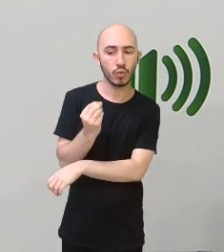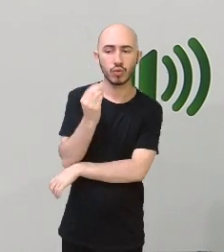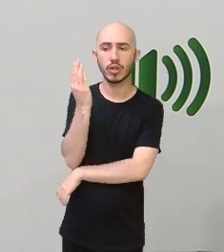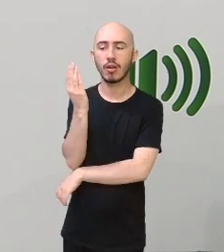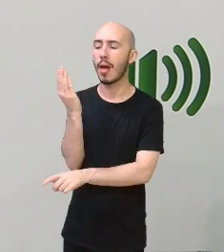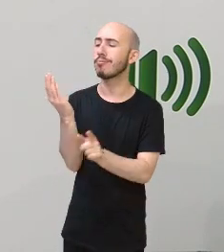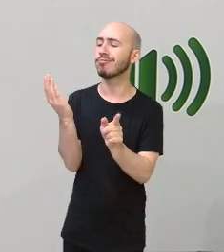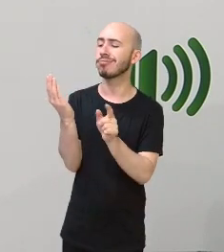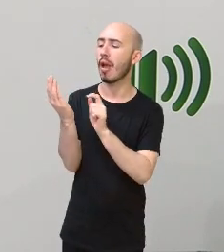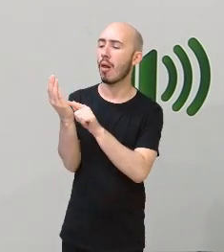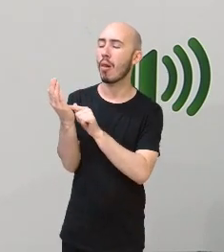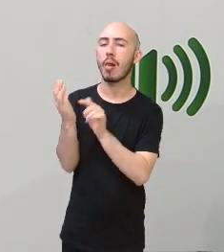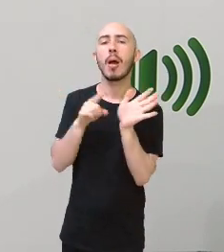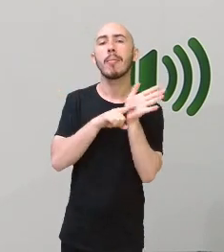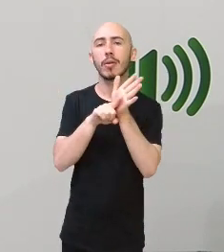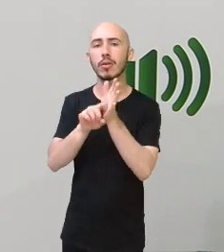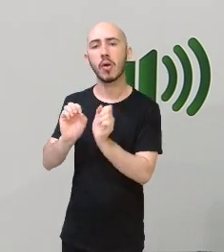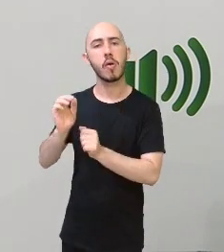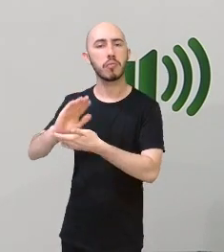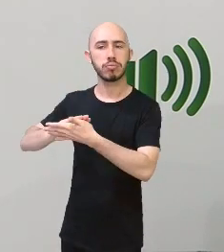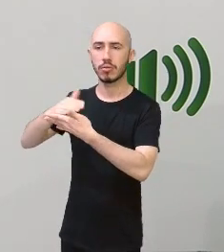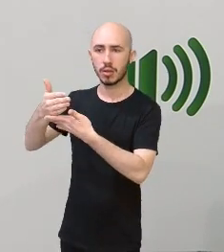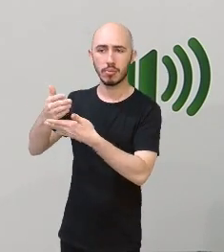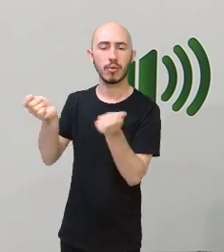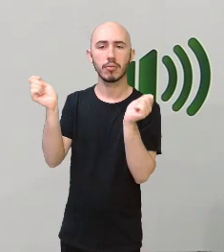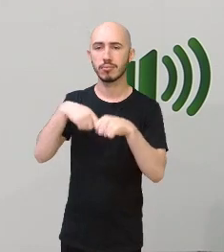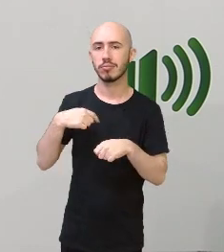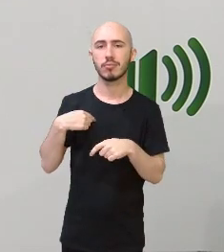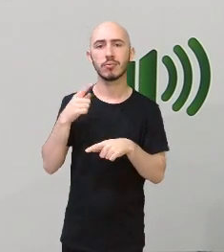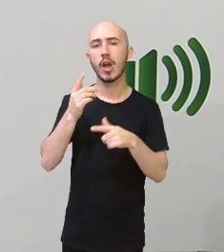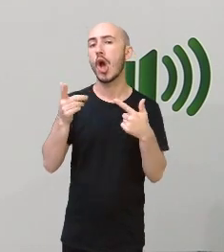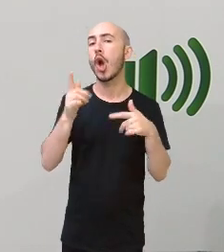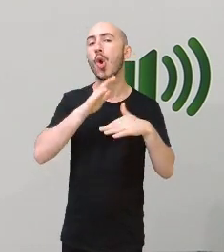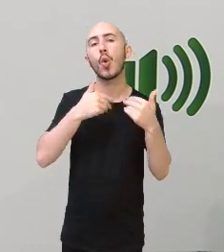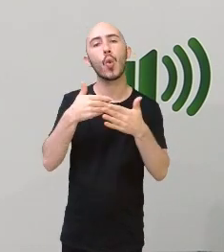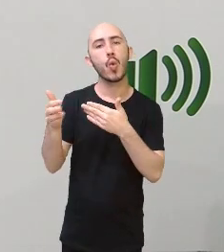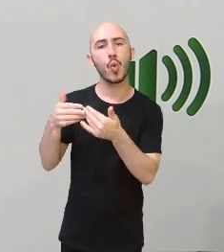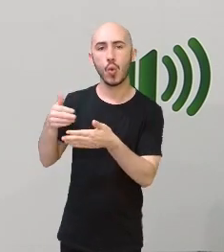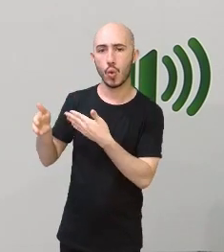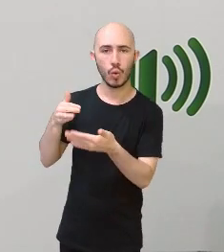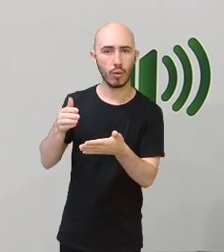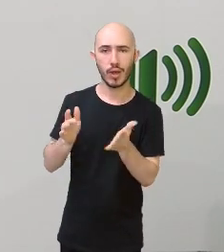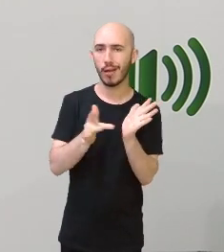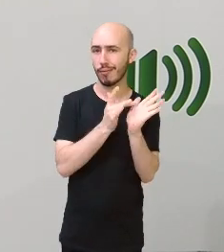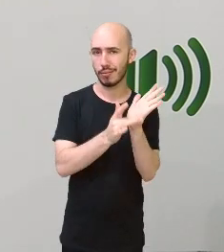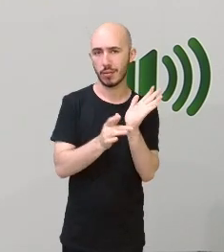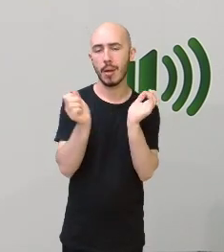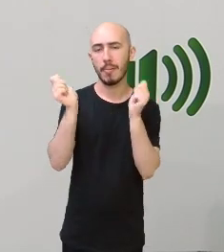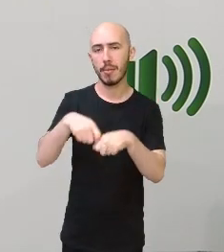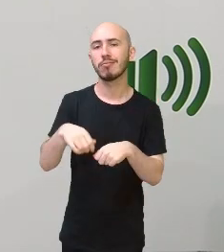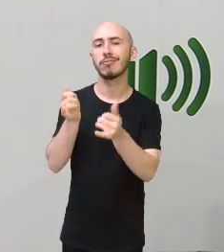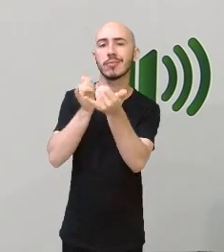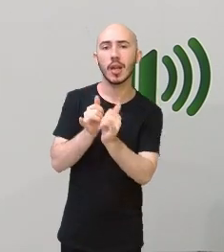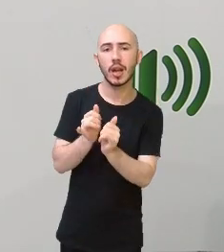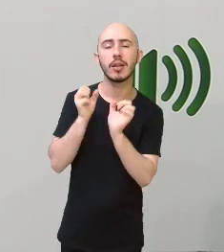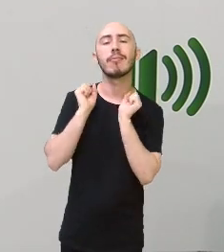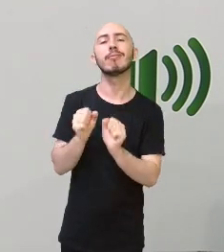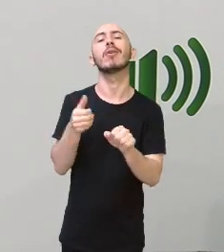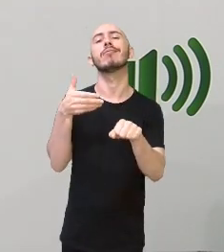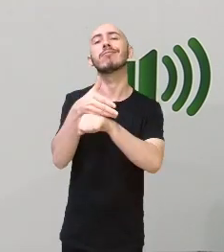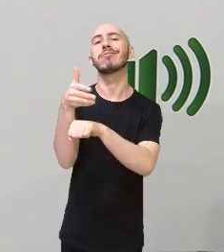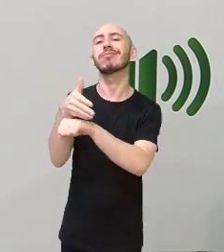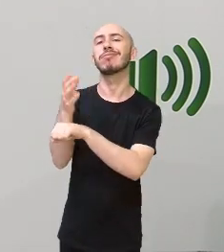mão, um notebook ou qualquer tipo de aparelho eletrônico conectado à internet, você pode ter